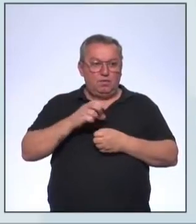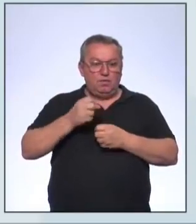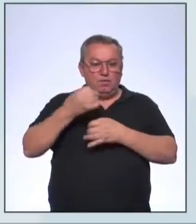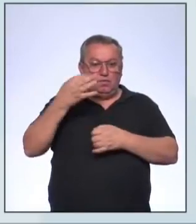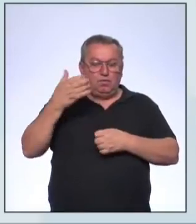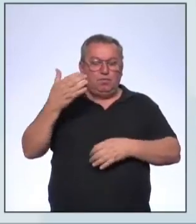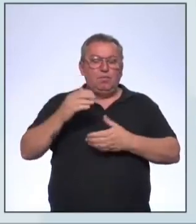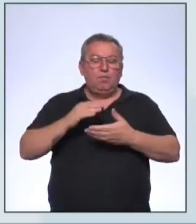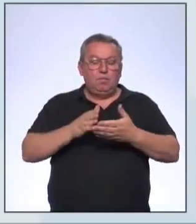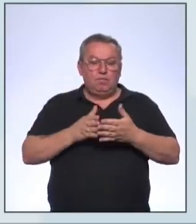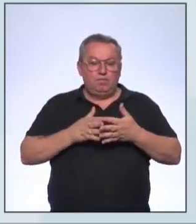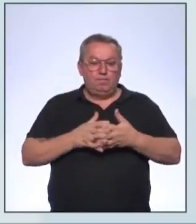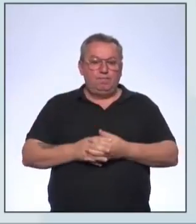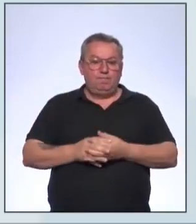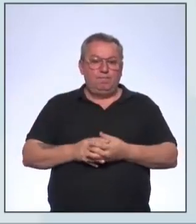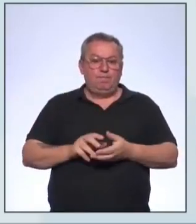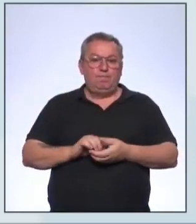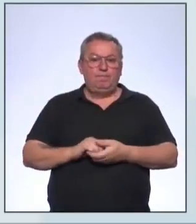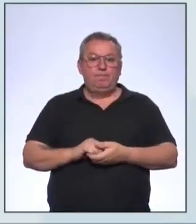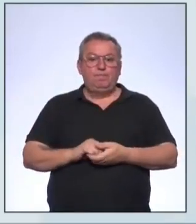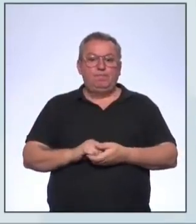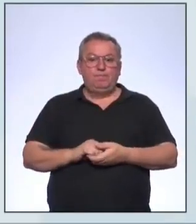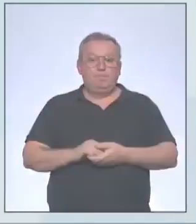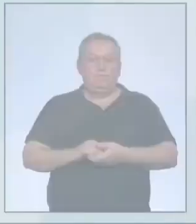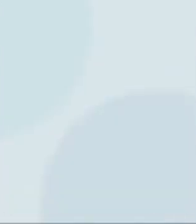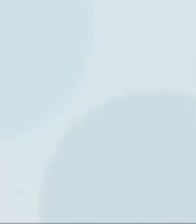chat aí, por favor, as duas perguntas. Até mais.